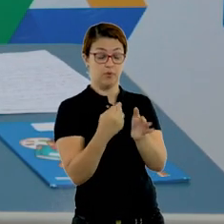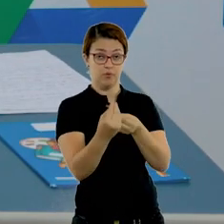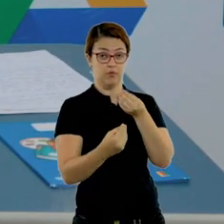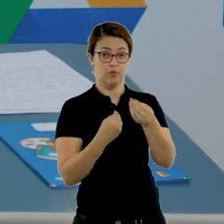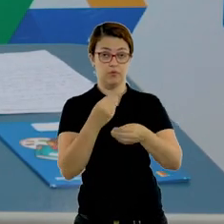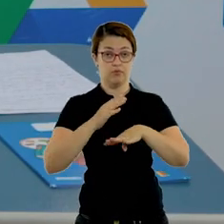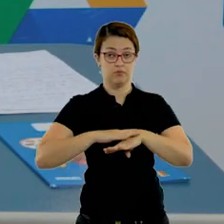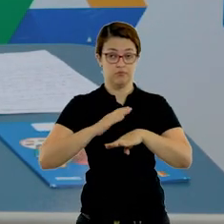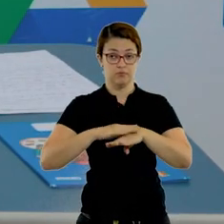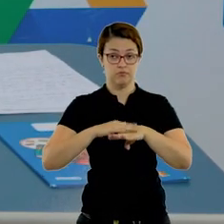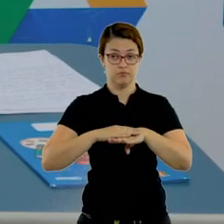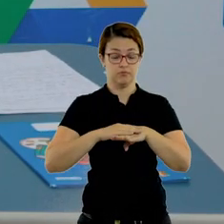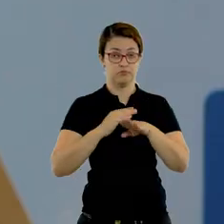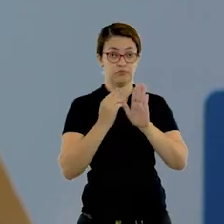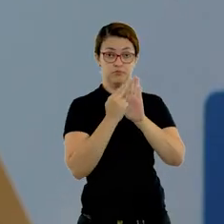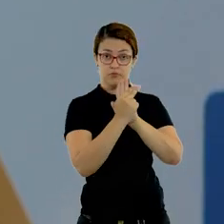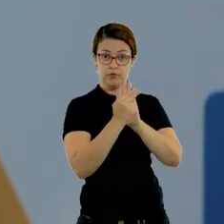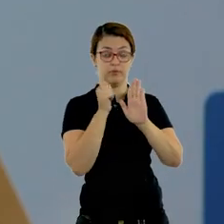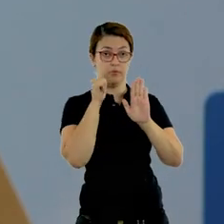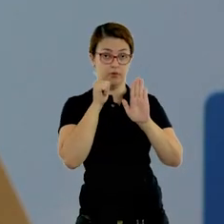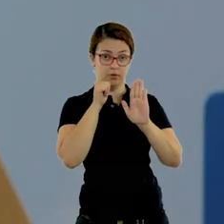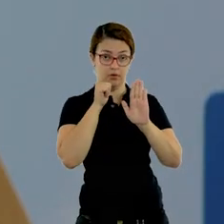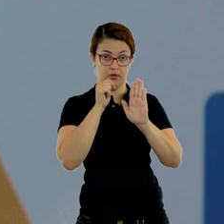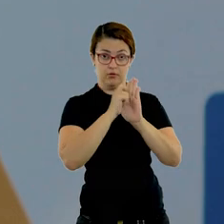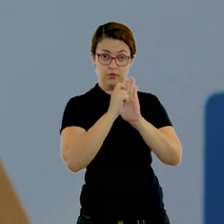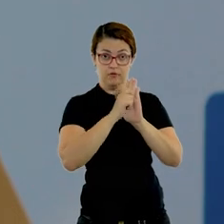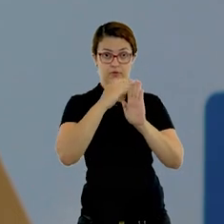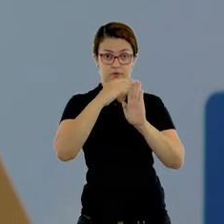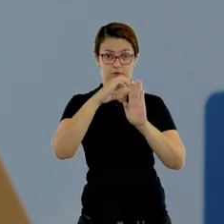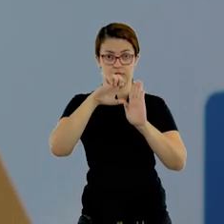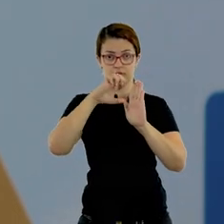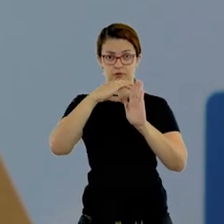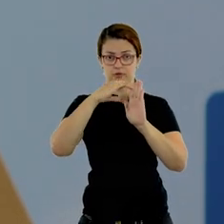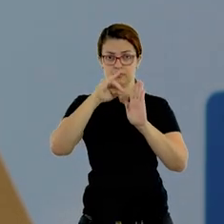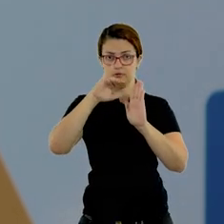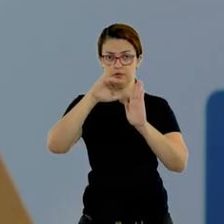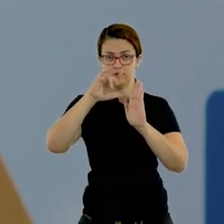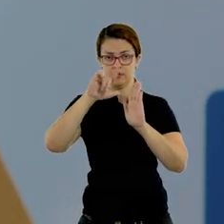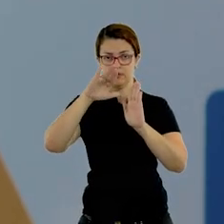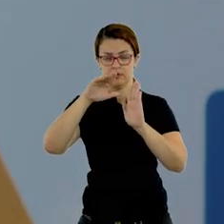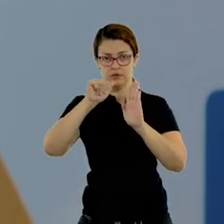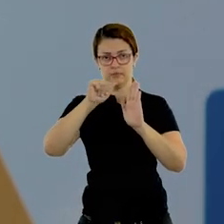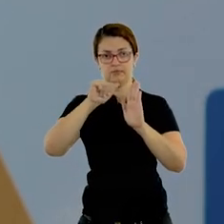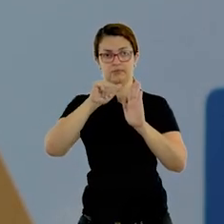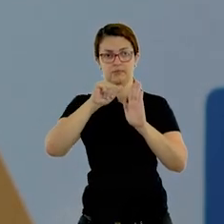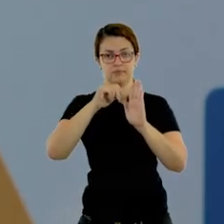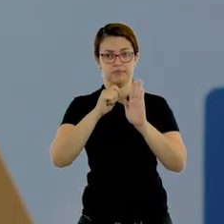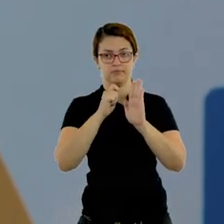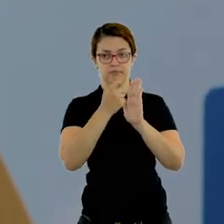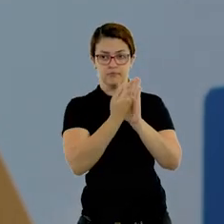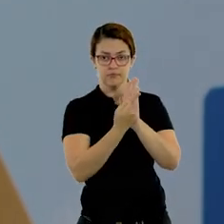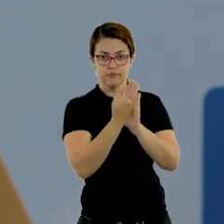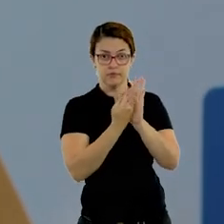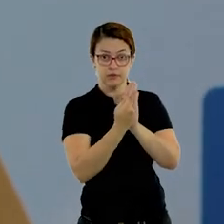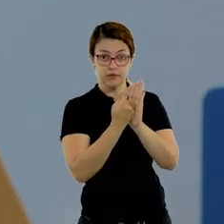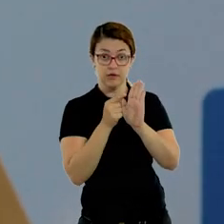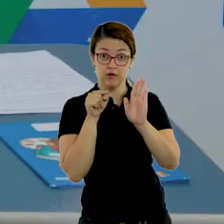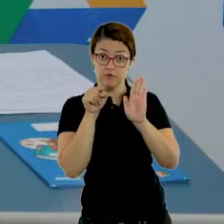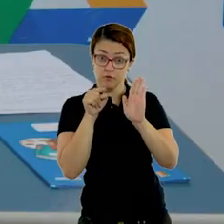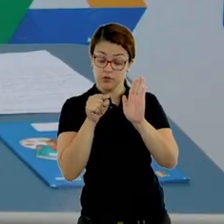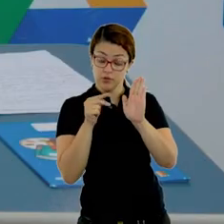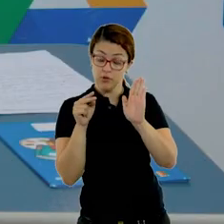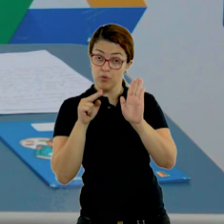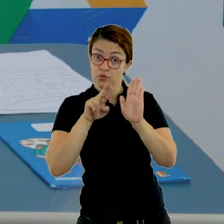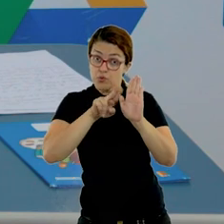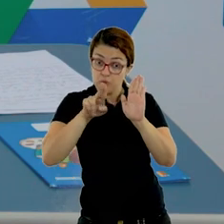o meu. Eu escrevi o nome da escritora, tá? Aqui no caso lá do poema é Cecília Meirelles. E ilustrações eu deixei uma linha, porque quem vai ilustrar o livrinho é